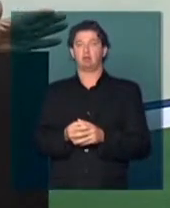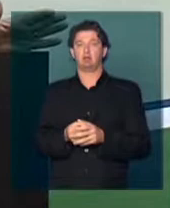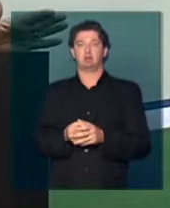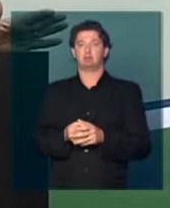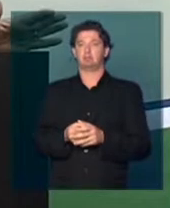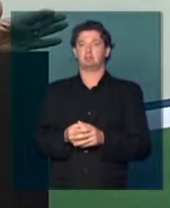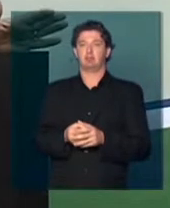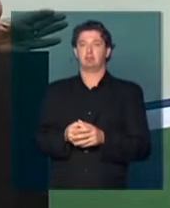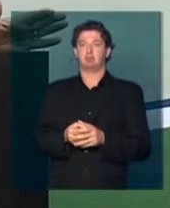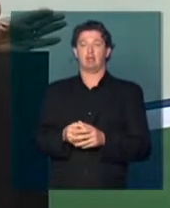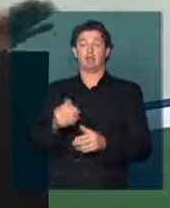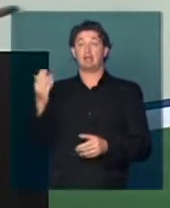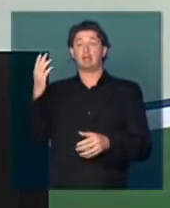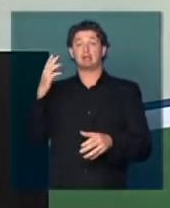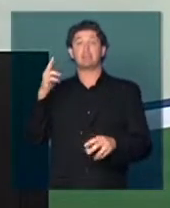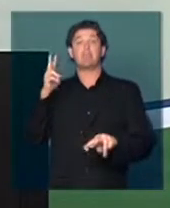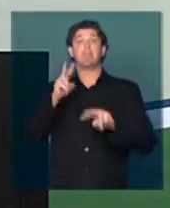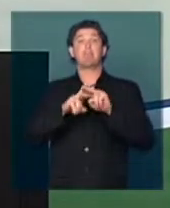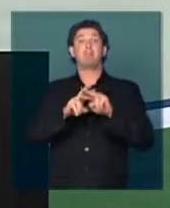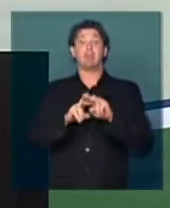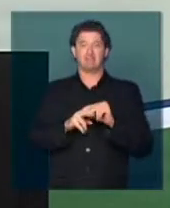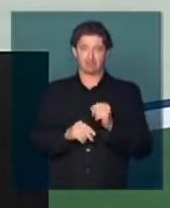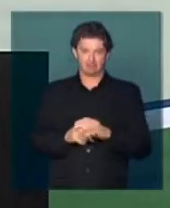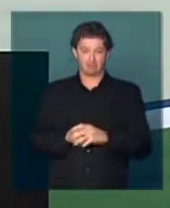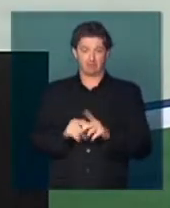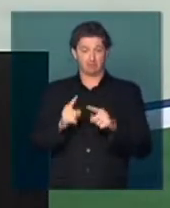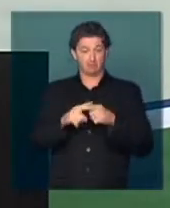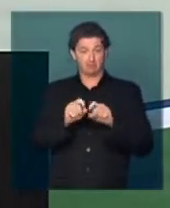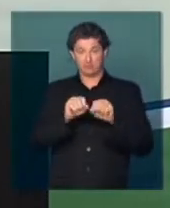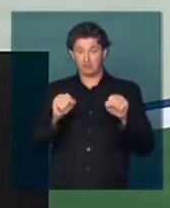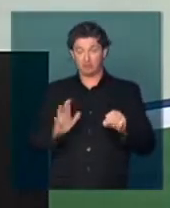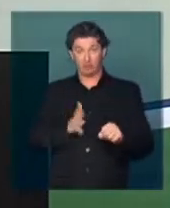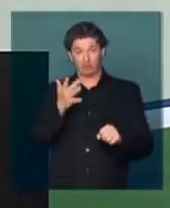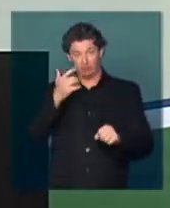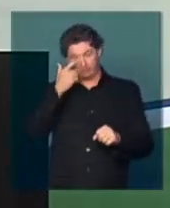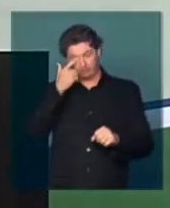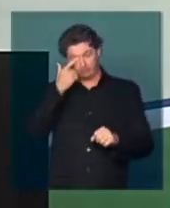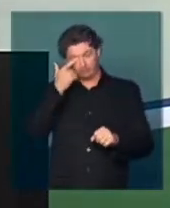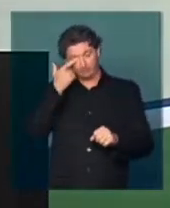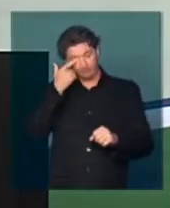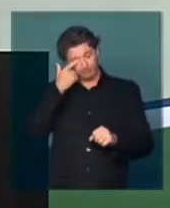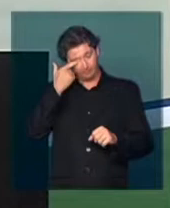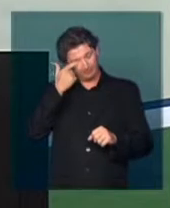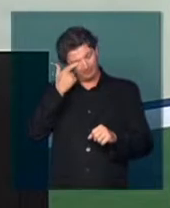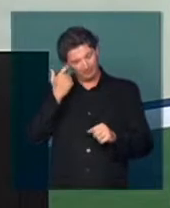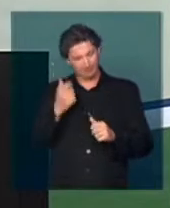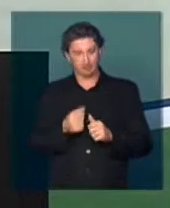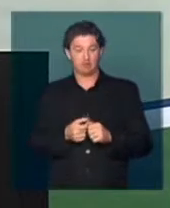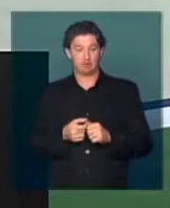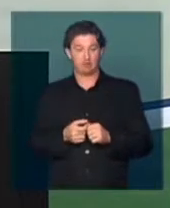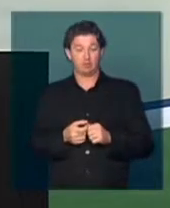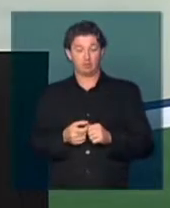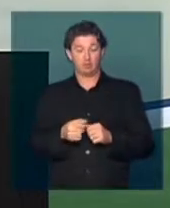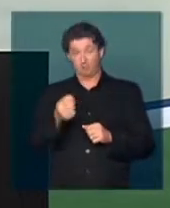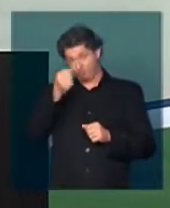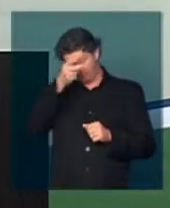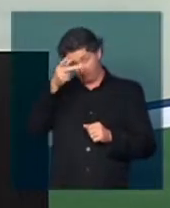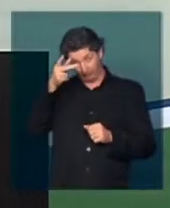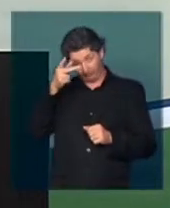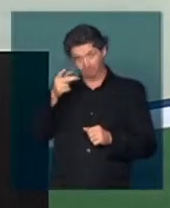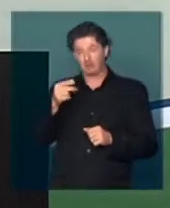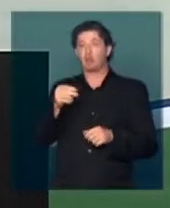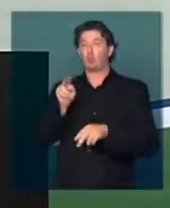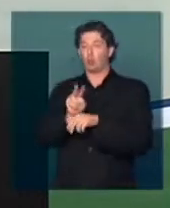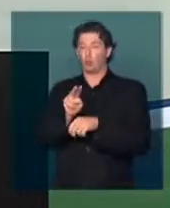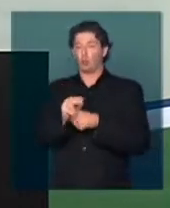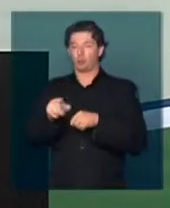20 improbidades. Porque o sistema é terrível. Presidente, o prefeito cuida da coleta do lixo,